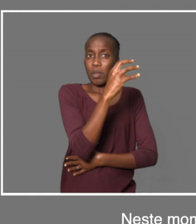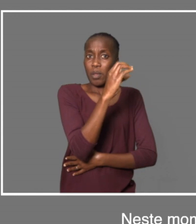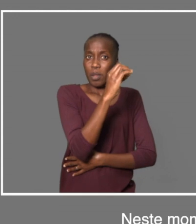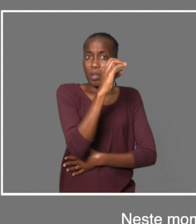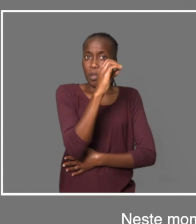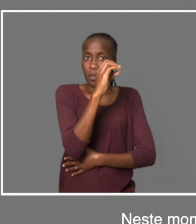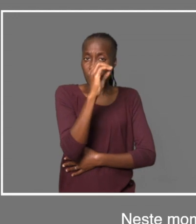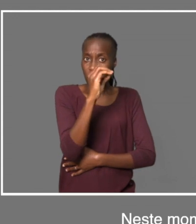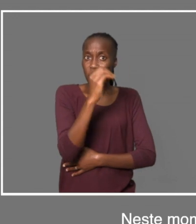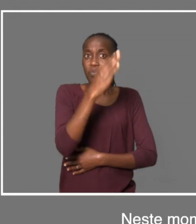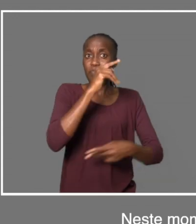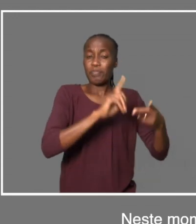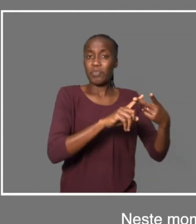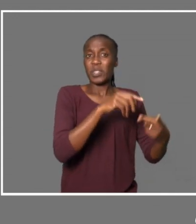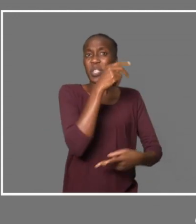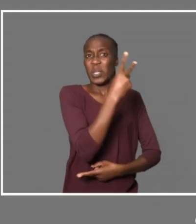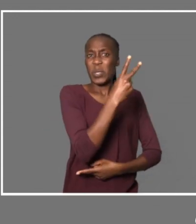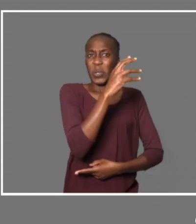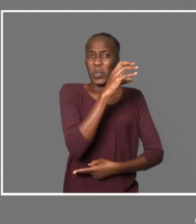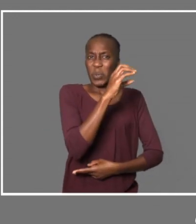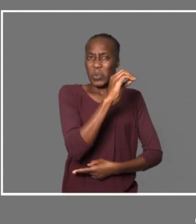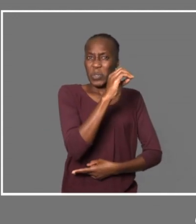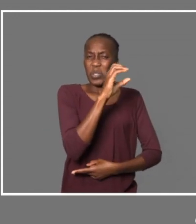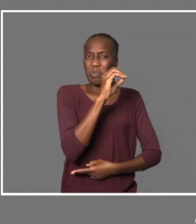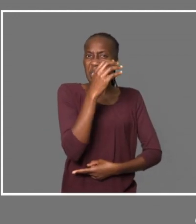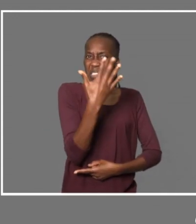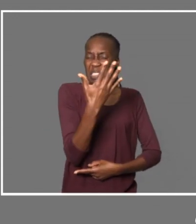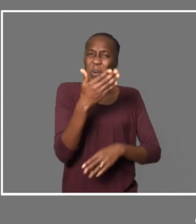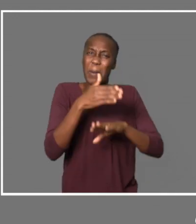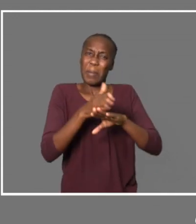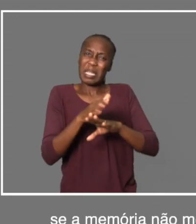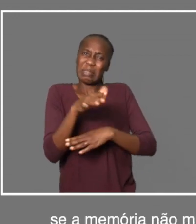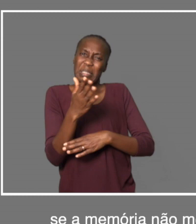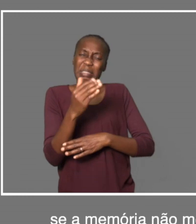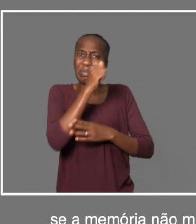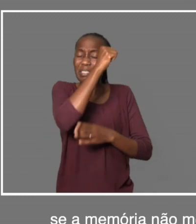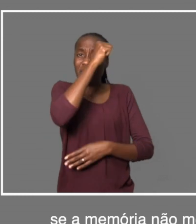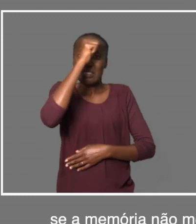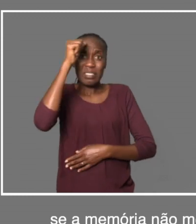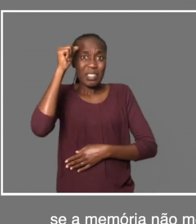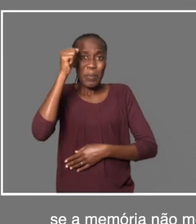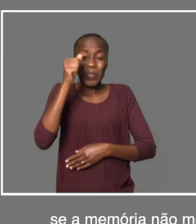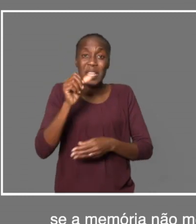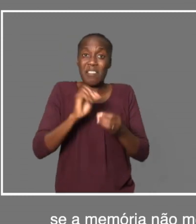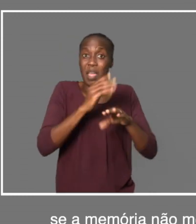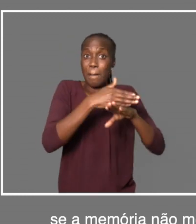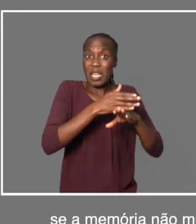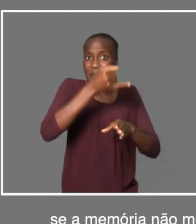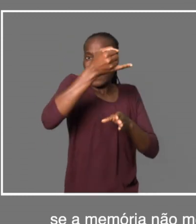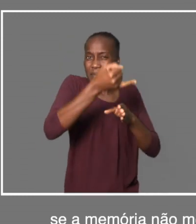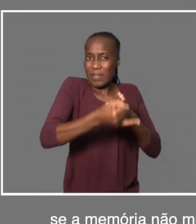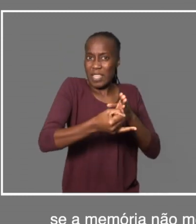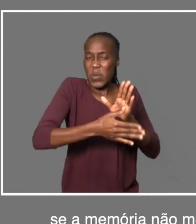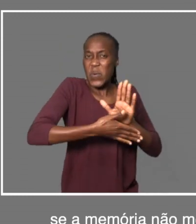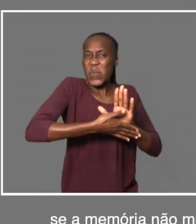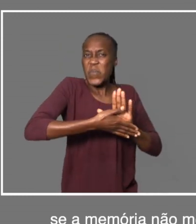desde 2000 para cá mais ou menos 2005 também saiu o peixe mas nessas dificuldades o